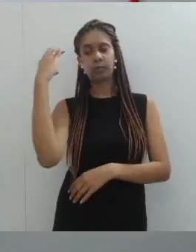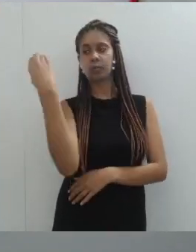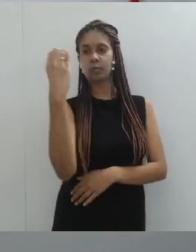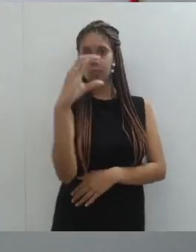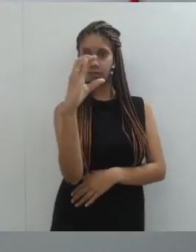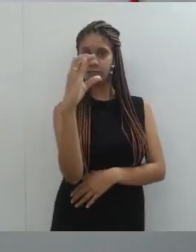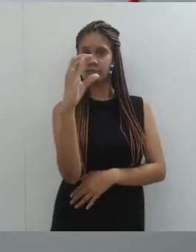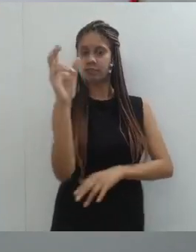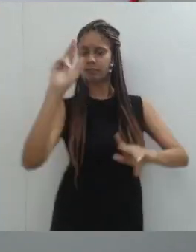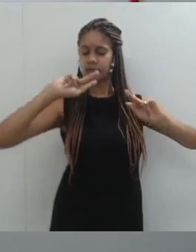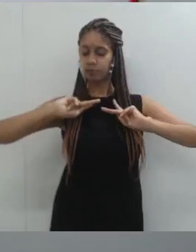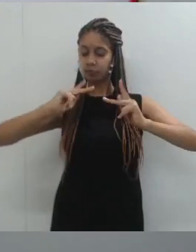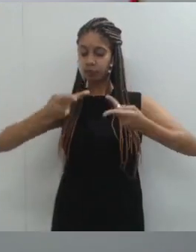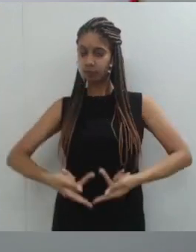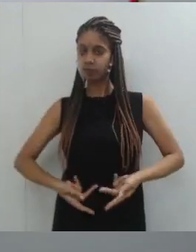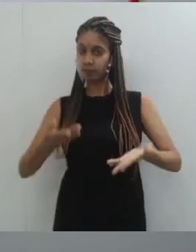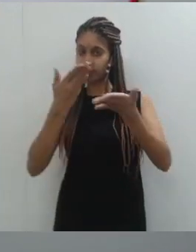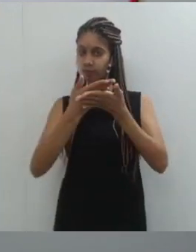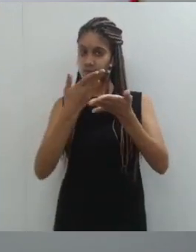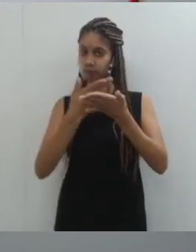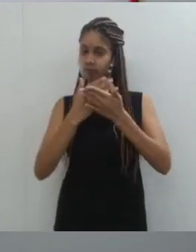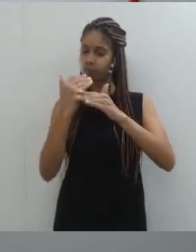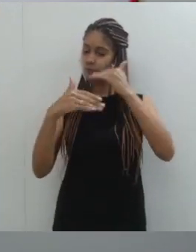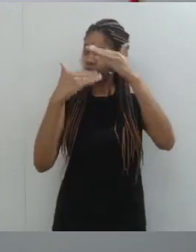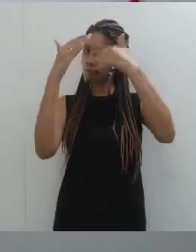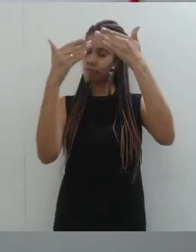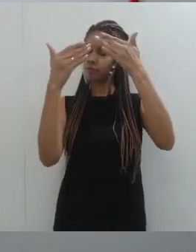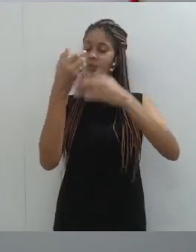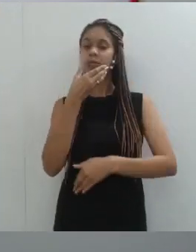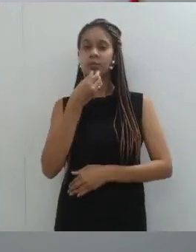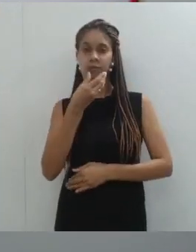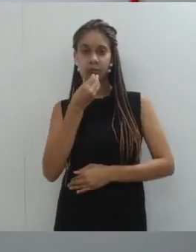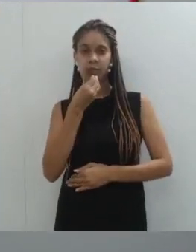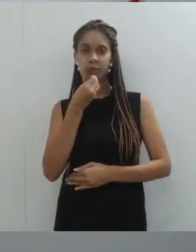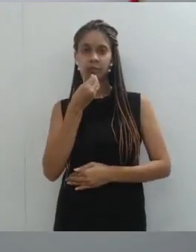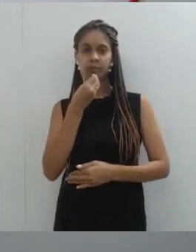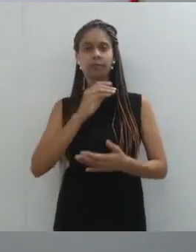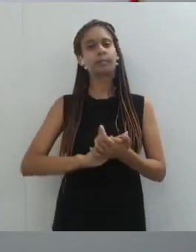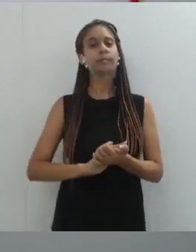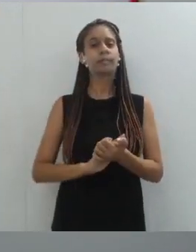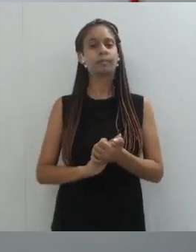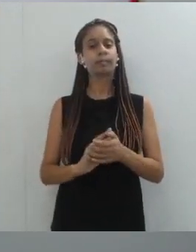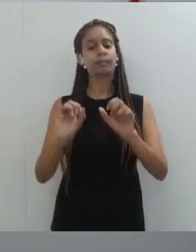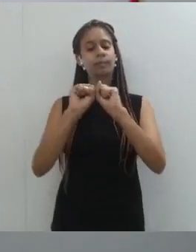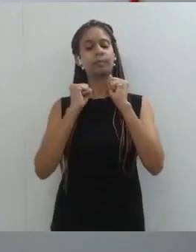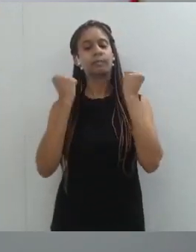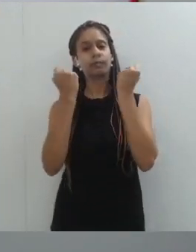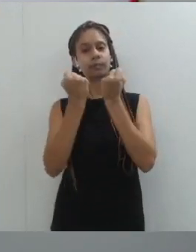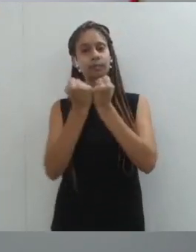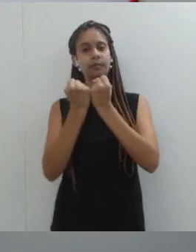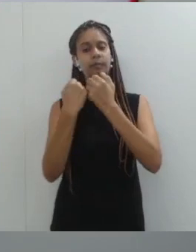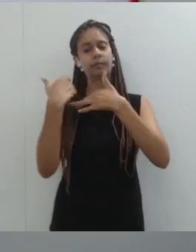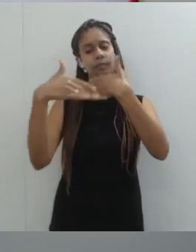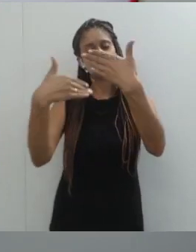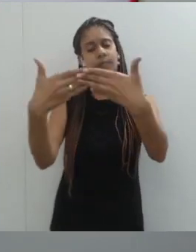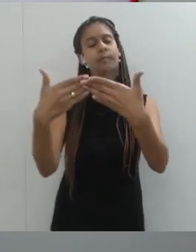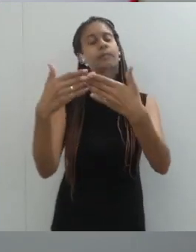ciência humana que estuda o desenvolvimento do homem em sociedade ao longo do